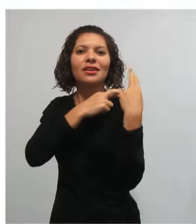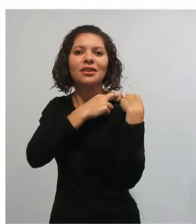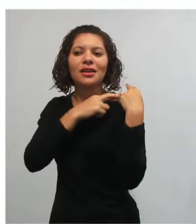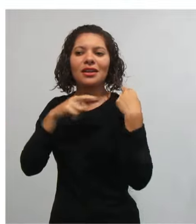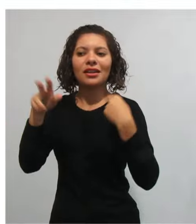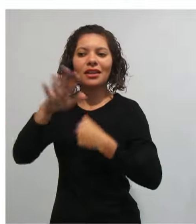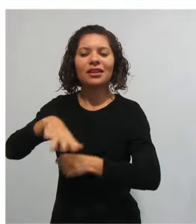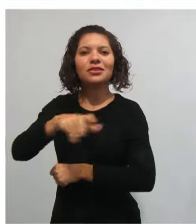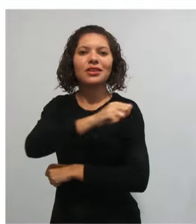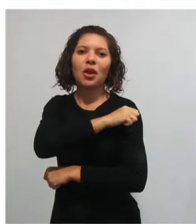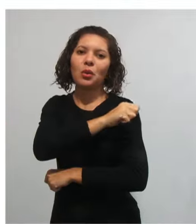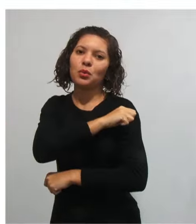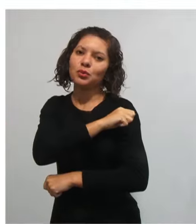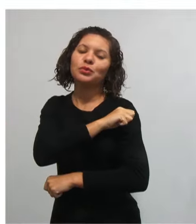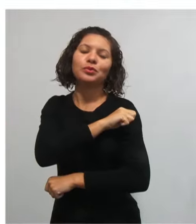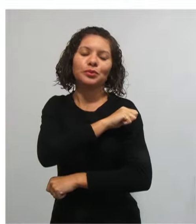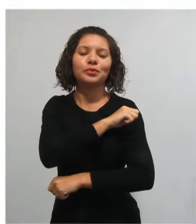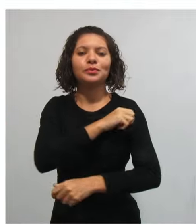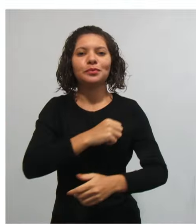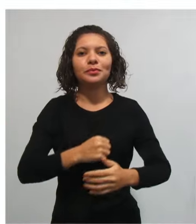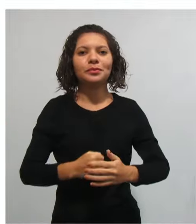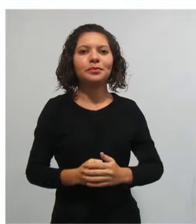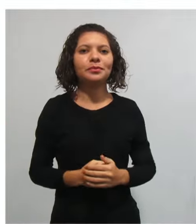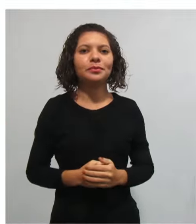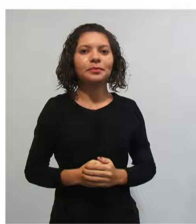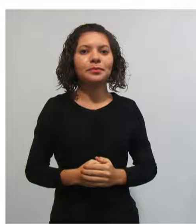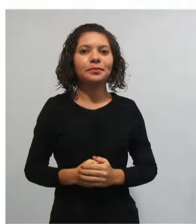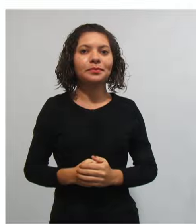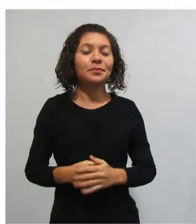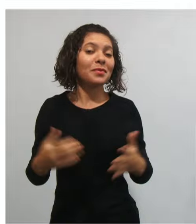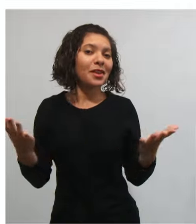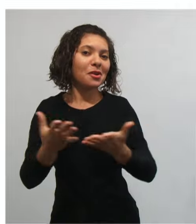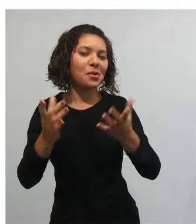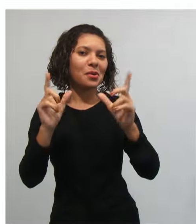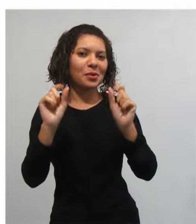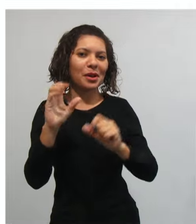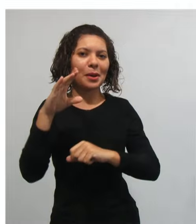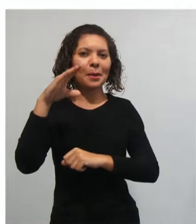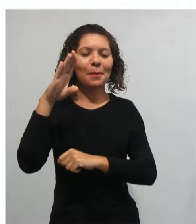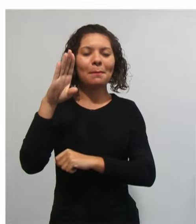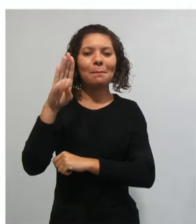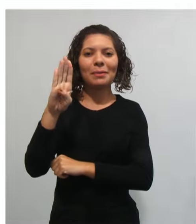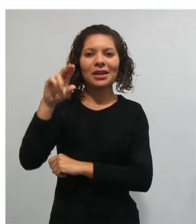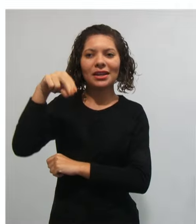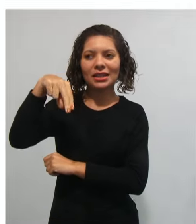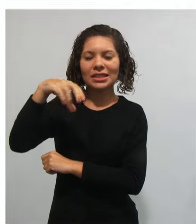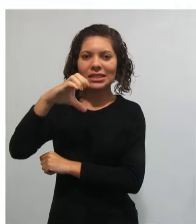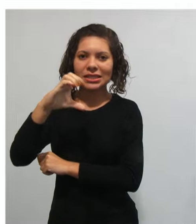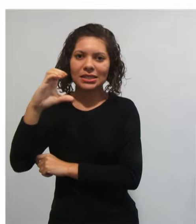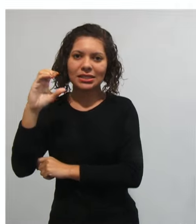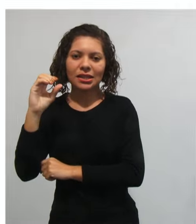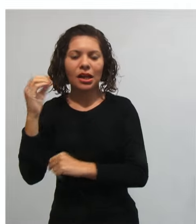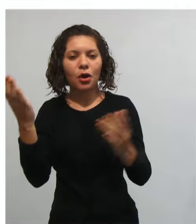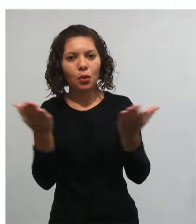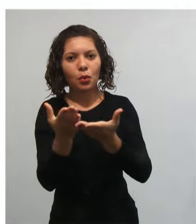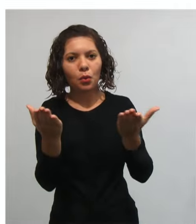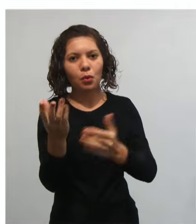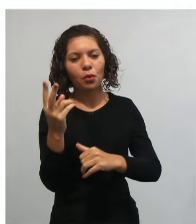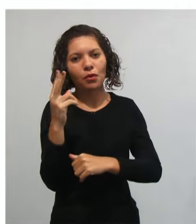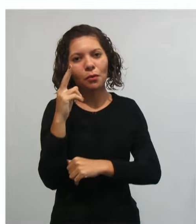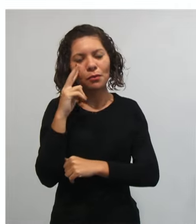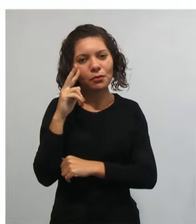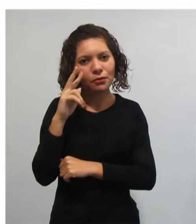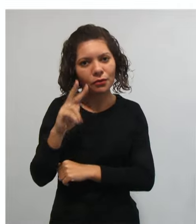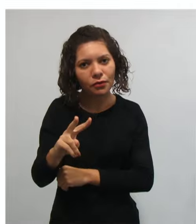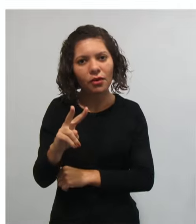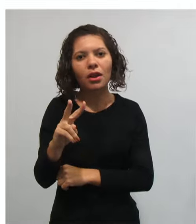algo que nós não podemos abrir mão como professor E chegamos à nossa bncc vamos agora olhar a nossa